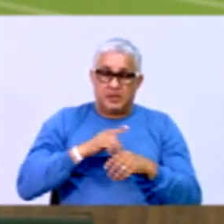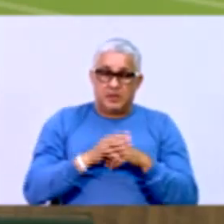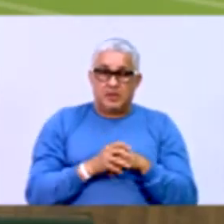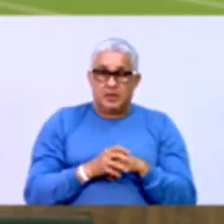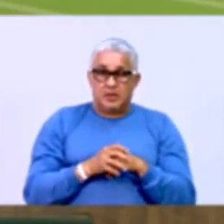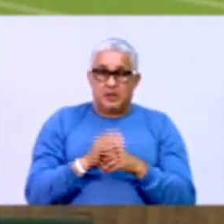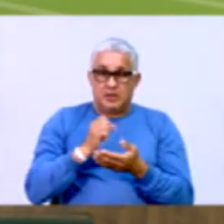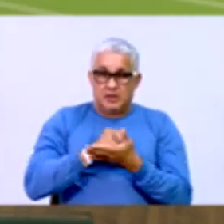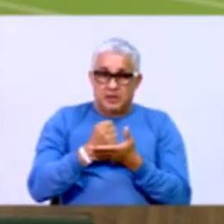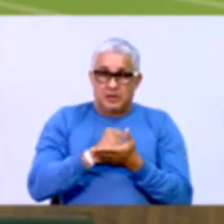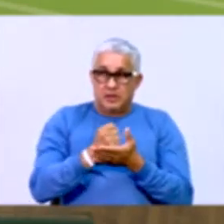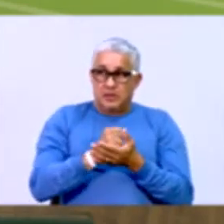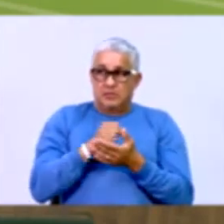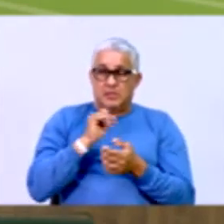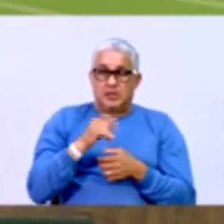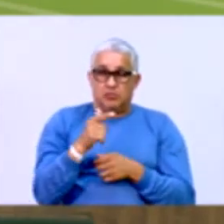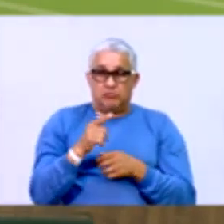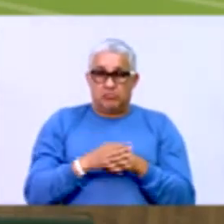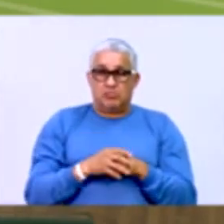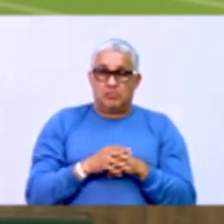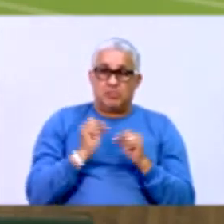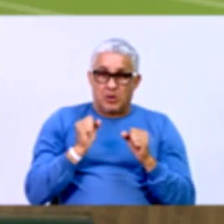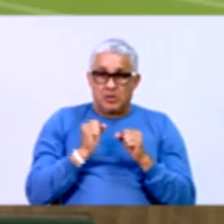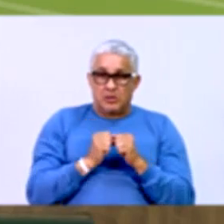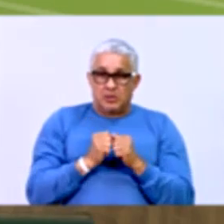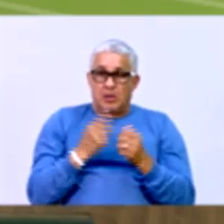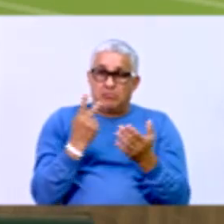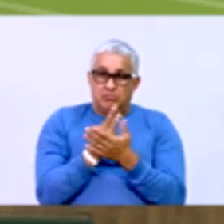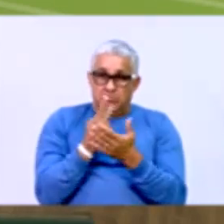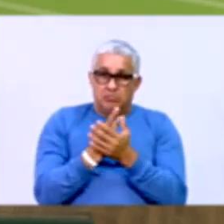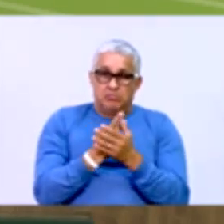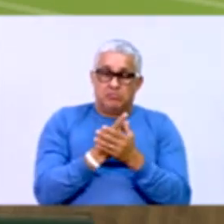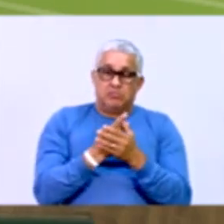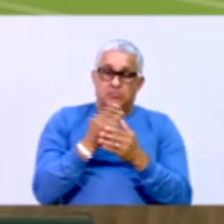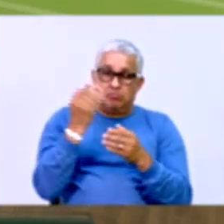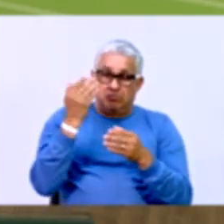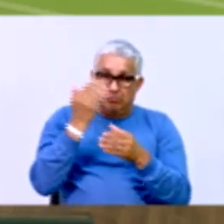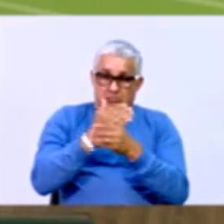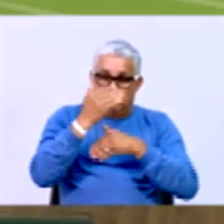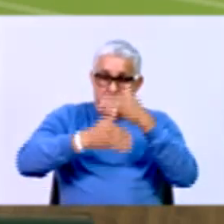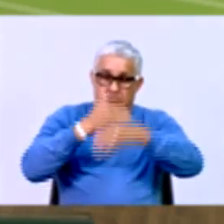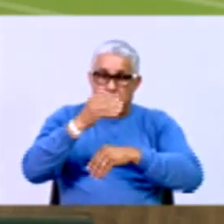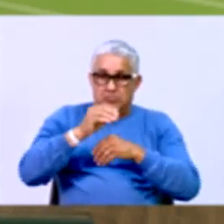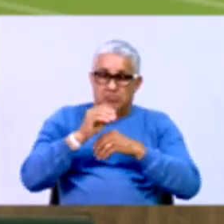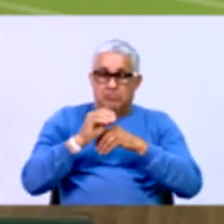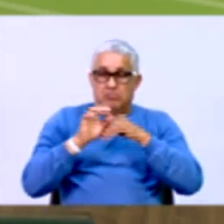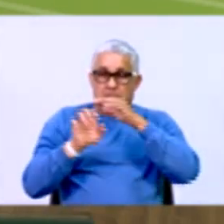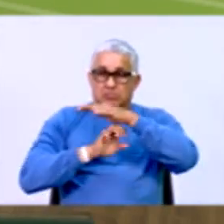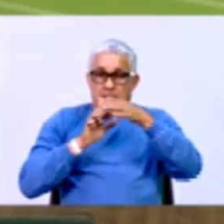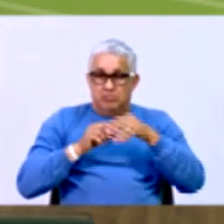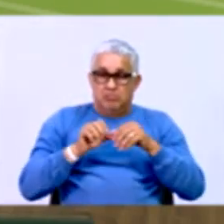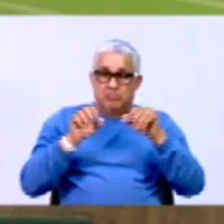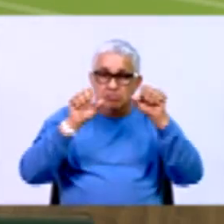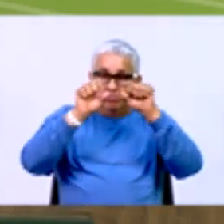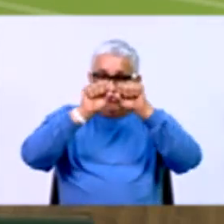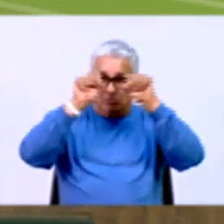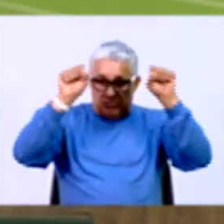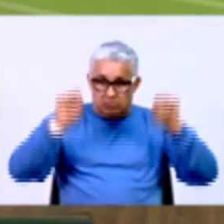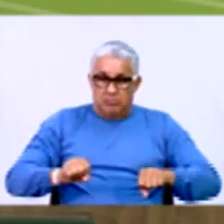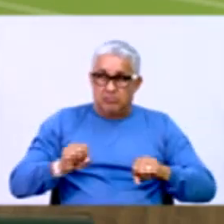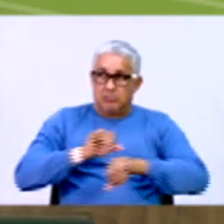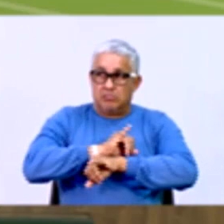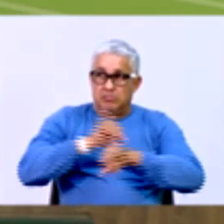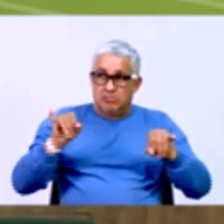controle, caso contrário, pode gerar descasos e erros nos processos de organização no sistema de informação. Novamente, a